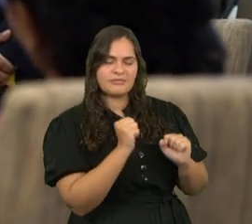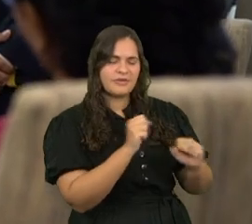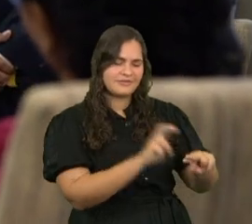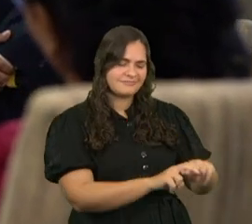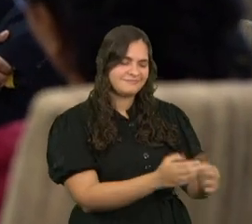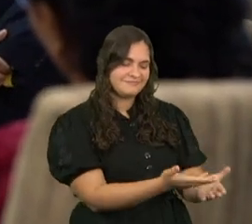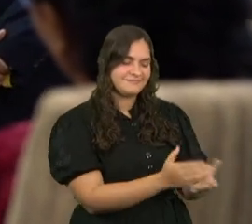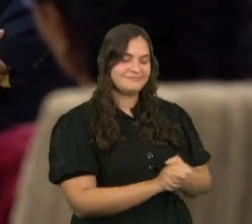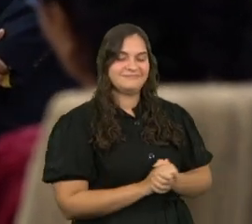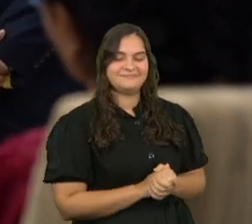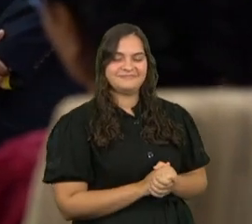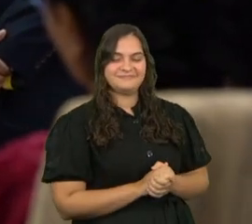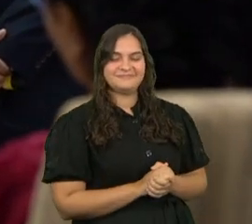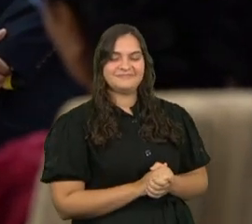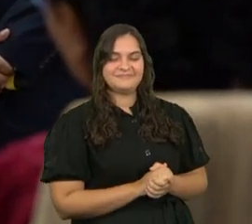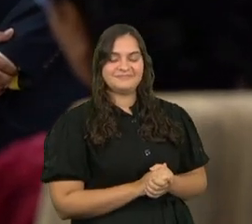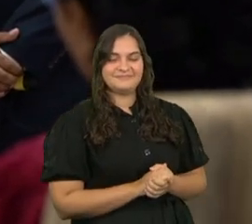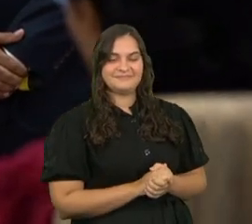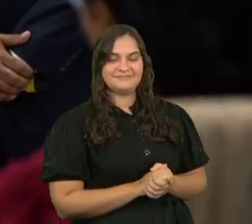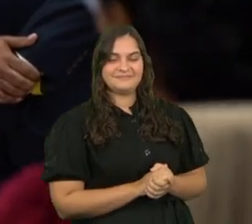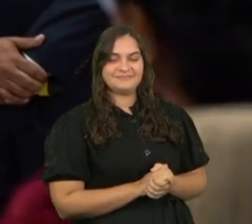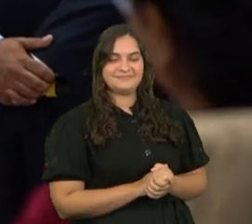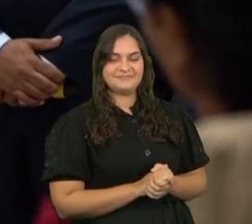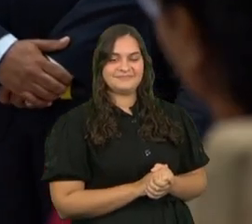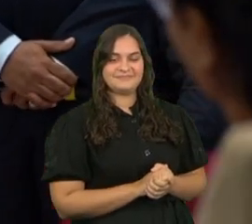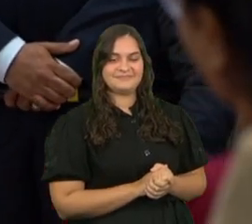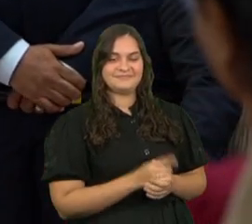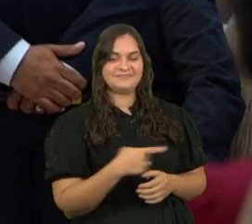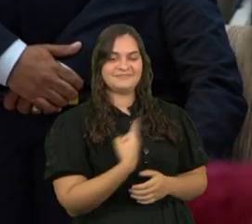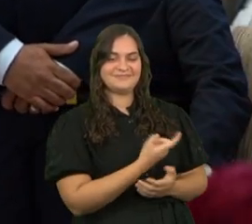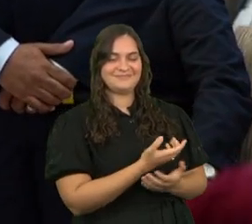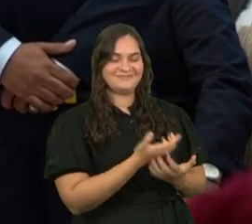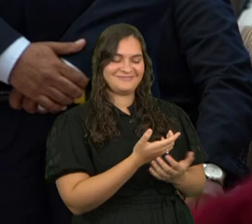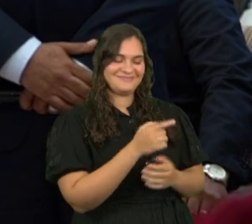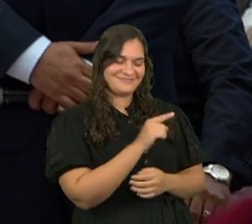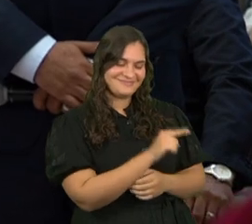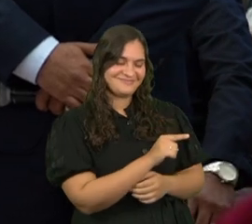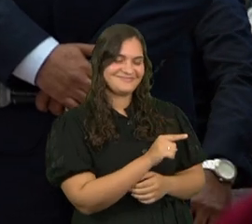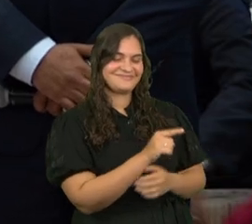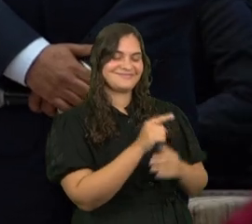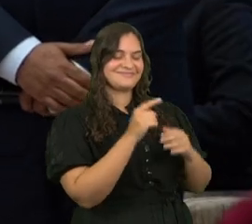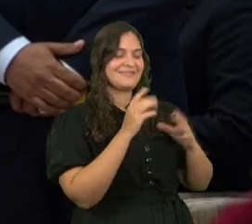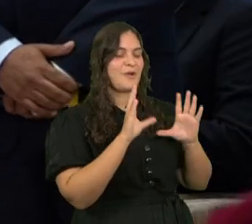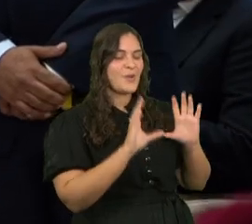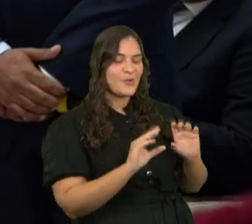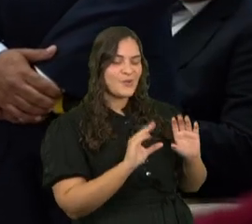mesmo. É, a gente quer o senhor bem confortável.